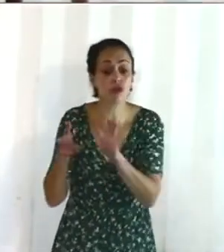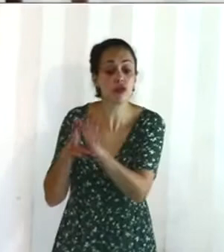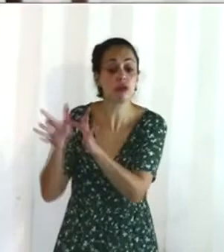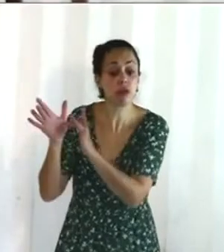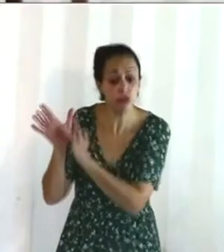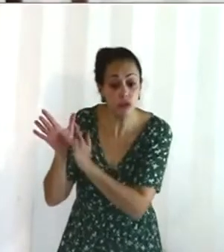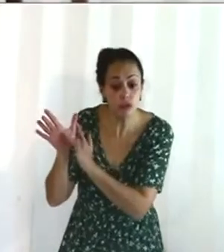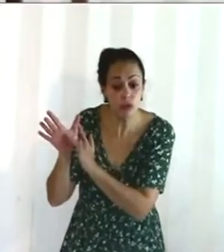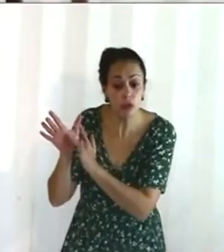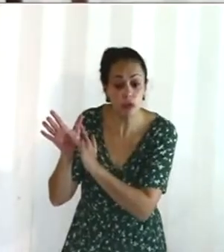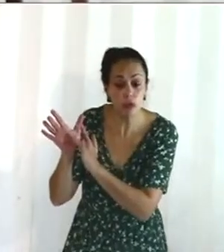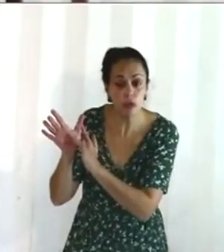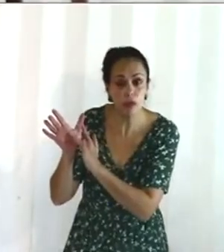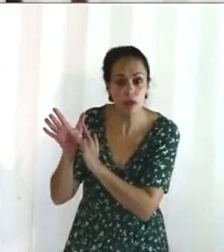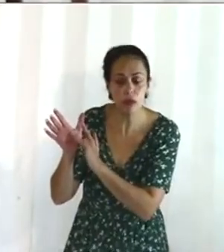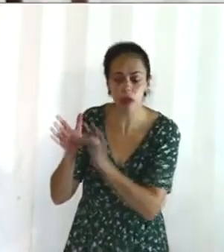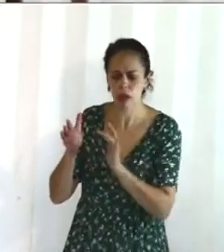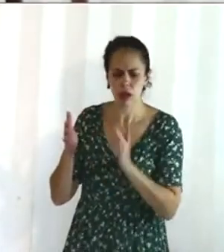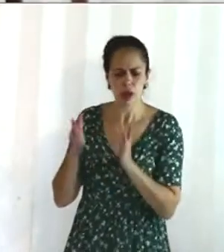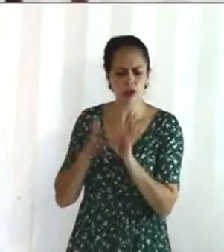viu, ouviu,